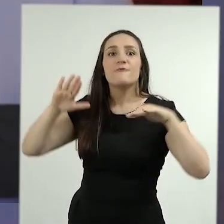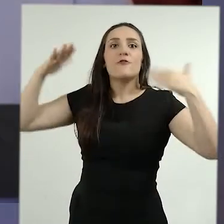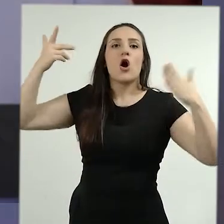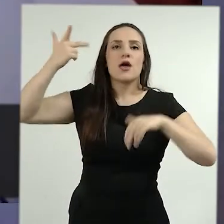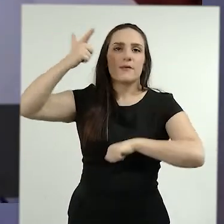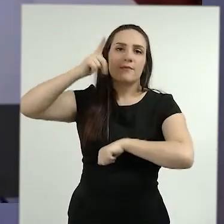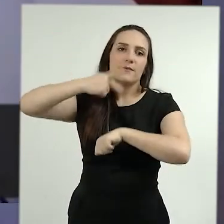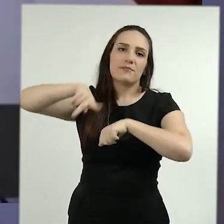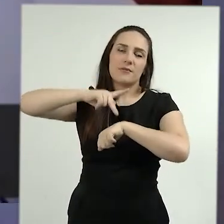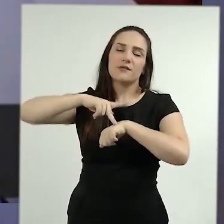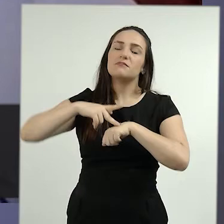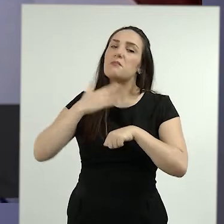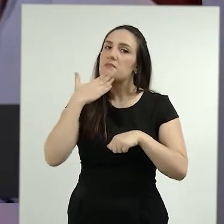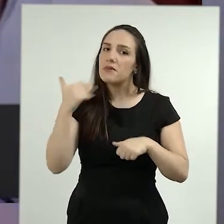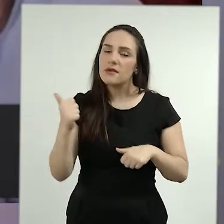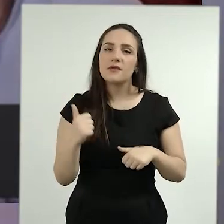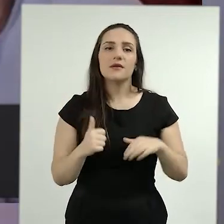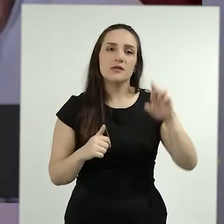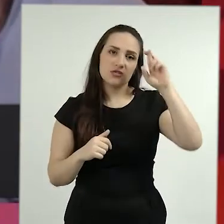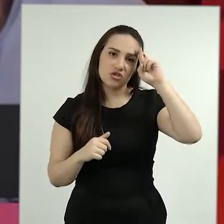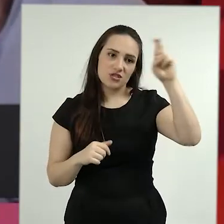você acredita que esses